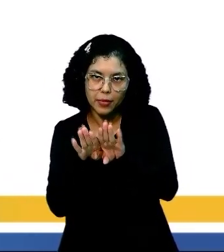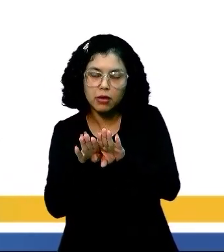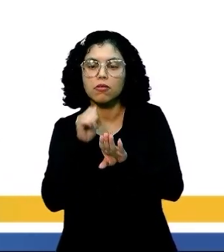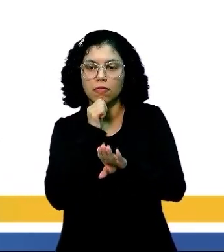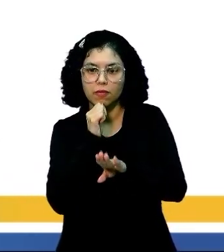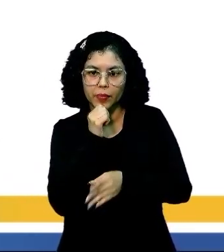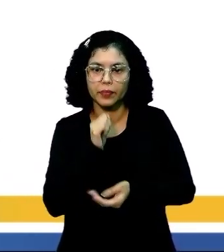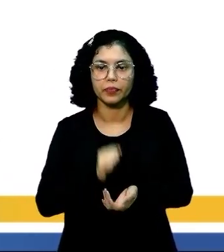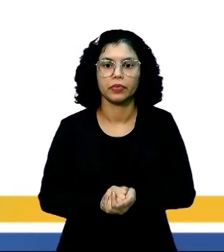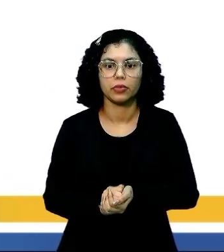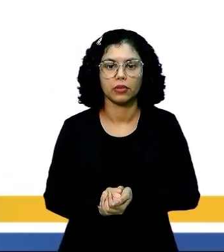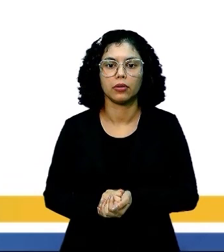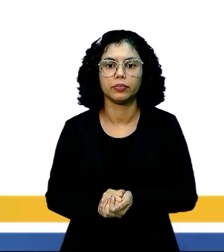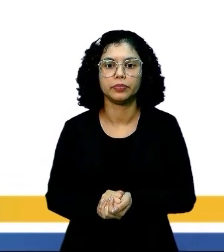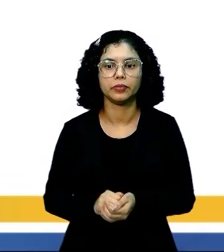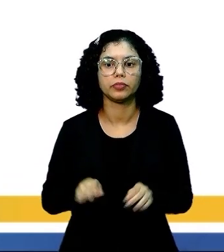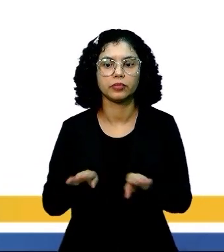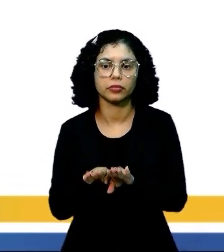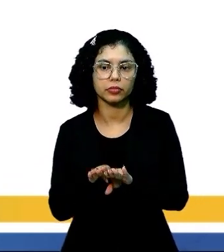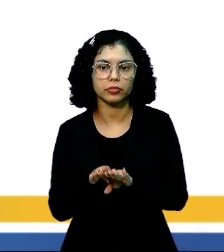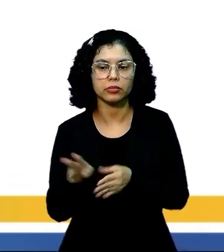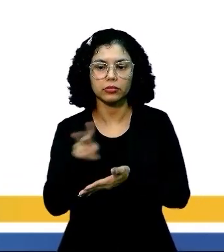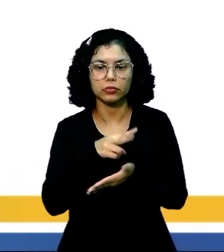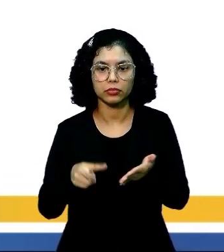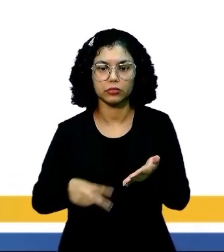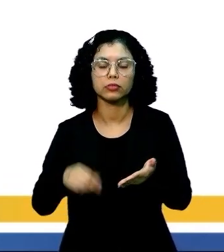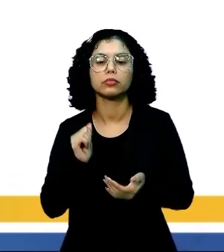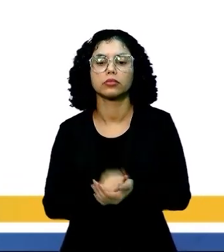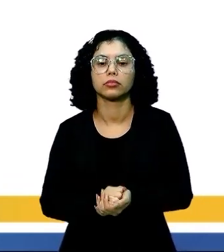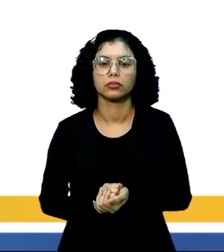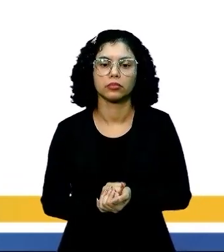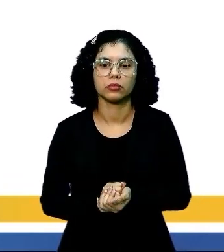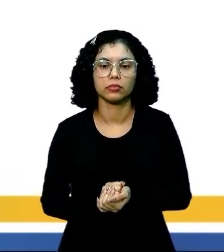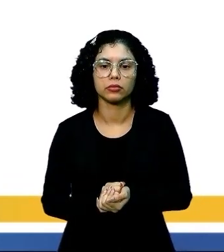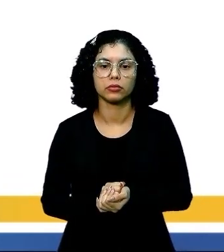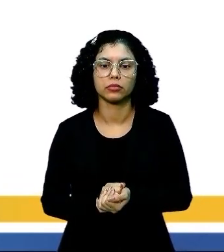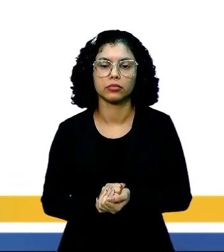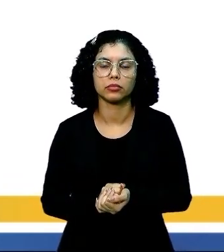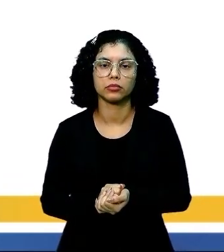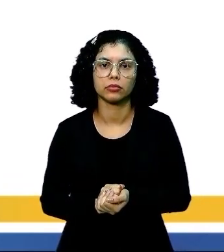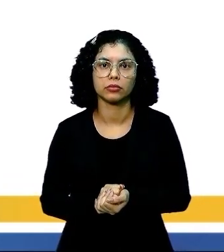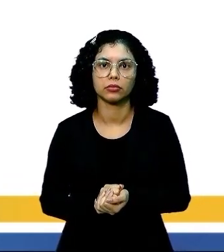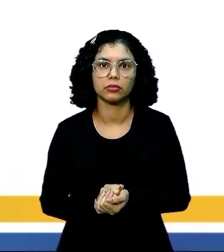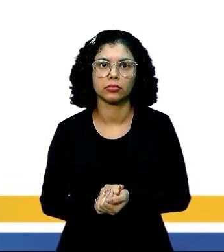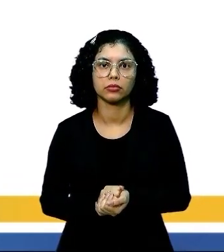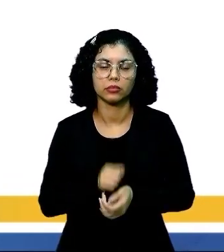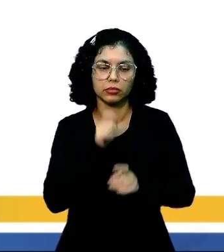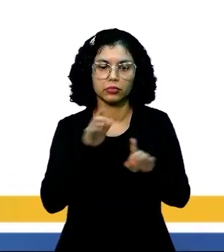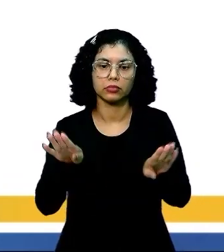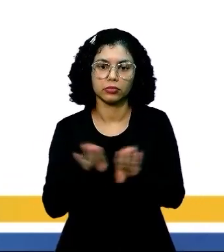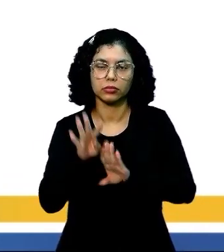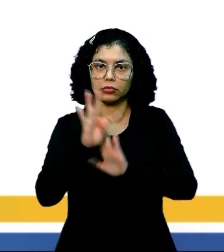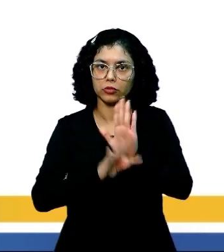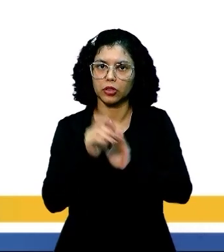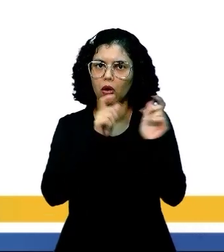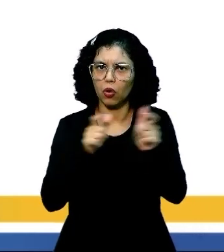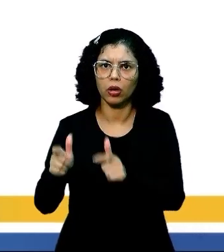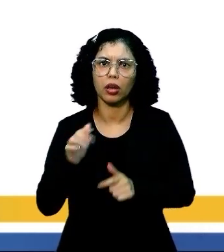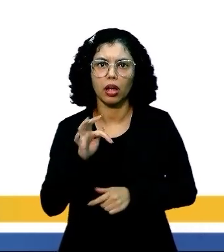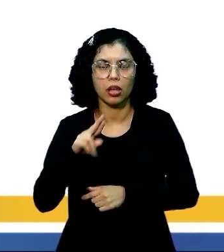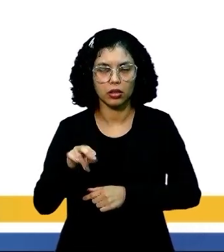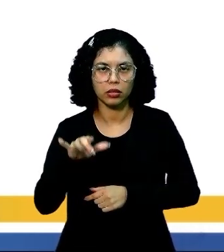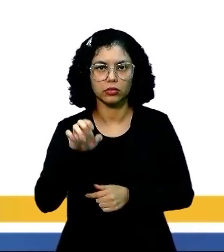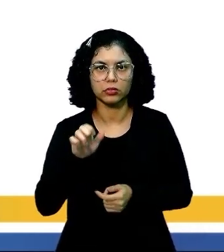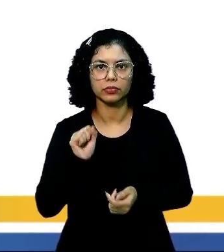essas notinhas aí, né, de referência de rodapé, essas referências do texto, né, de onde ele foi extraído, das fontes,